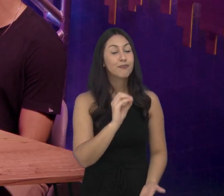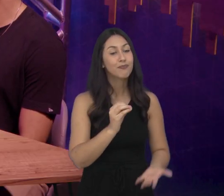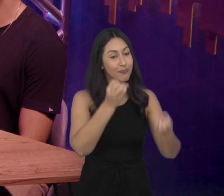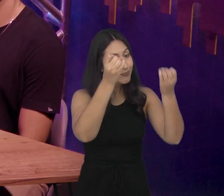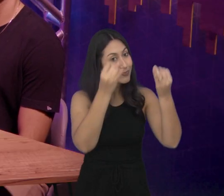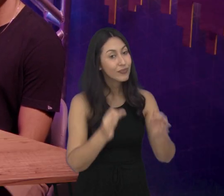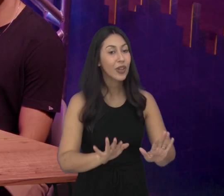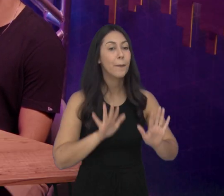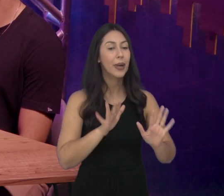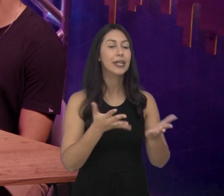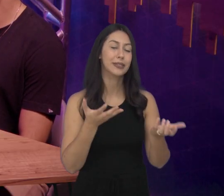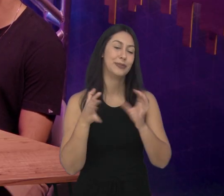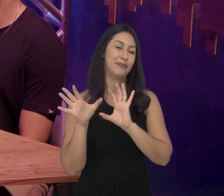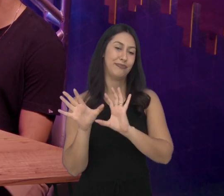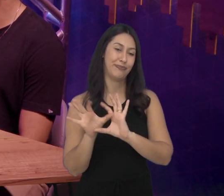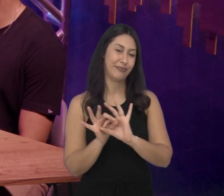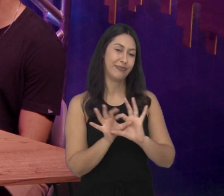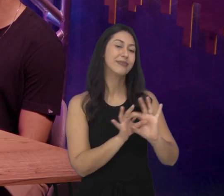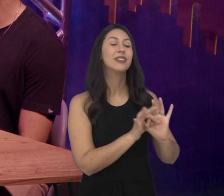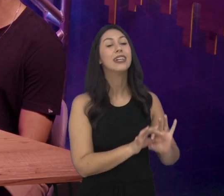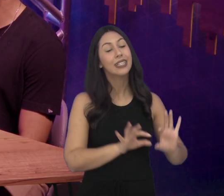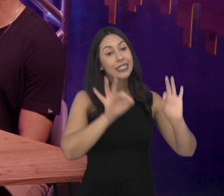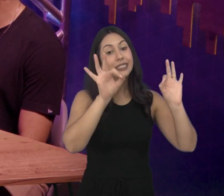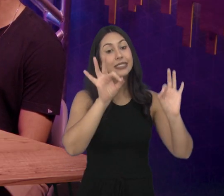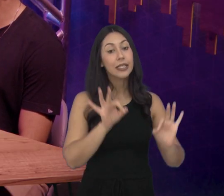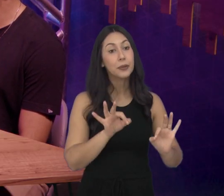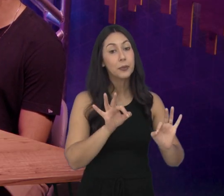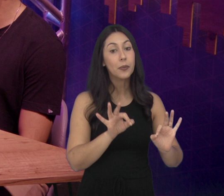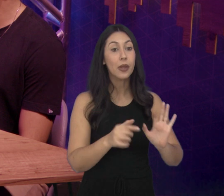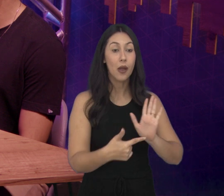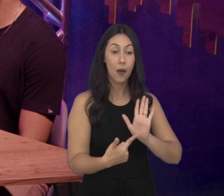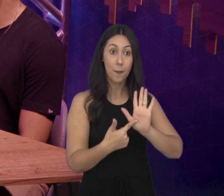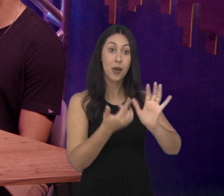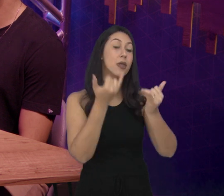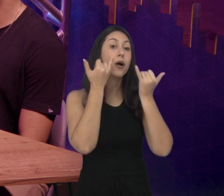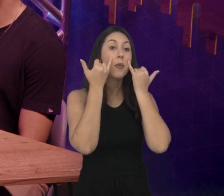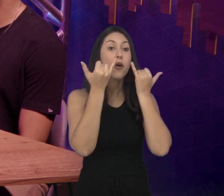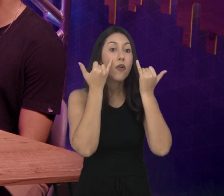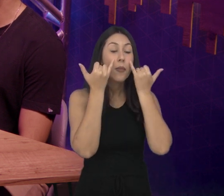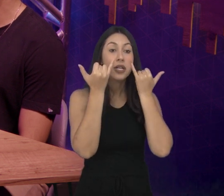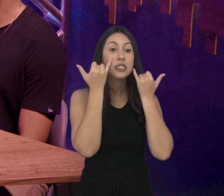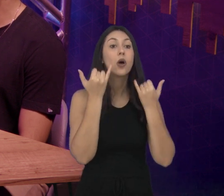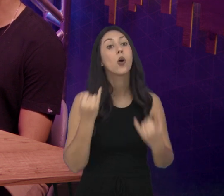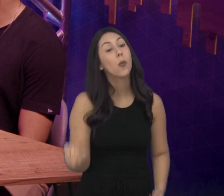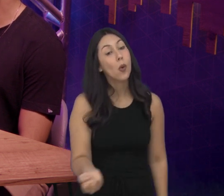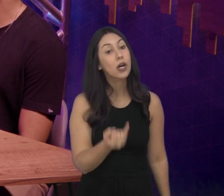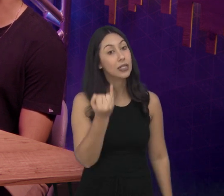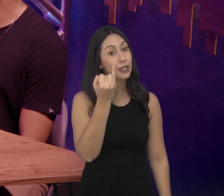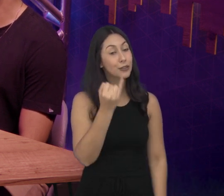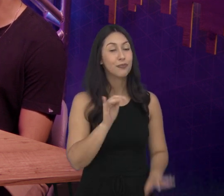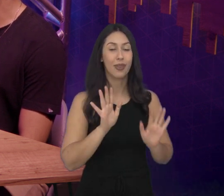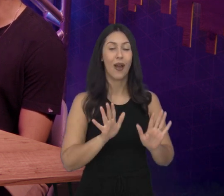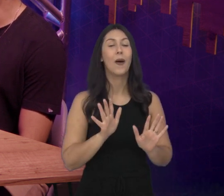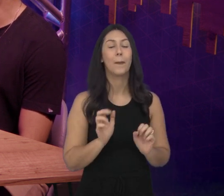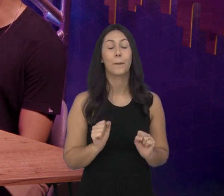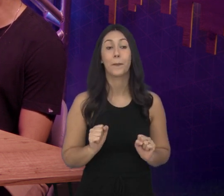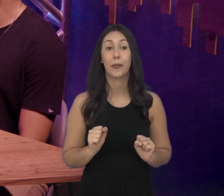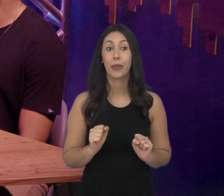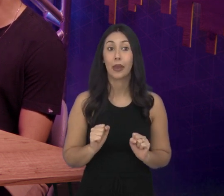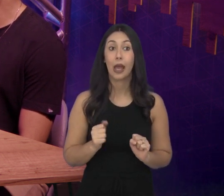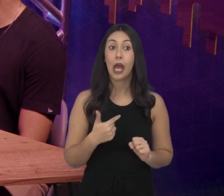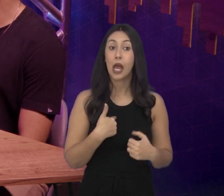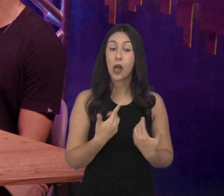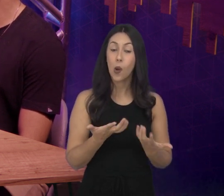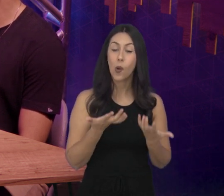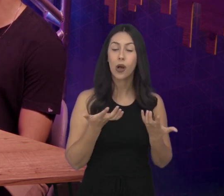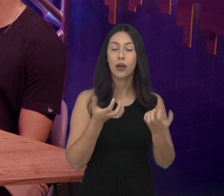justamente sobre isso. E só pra gente contextualizar e começar o programa direitinho, eu vou pegar aqui uma informação que eu achei muito boa. Antes da gente falar da